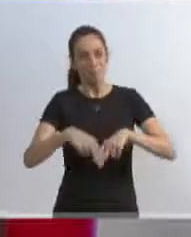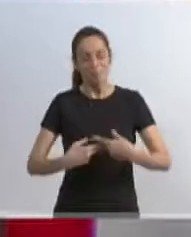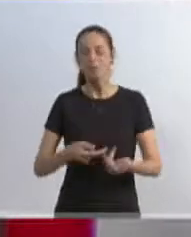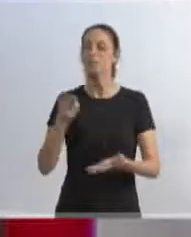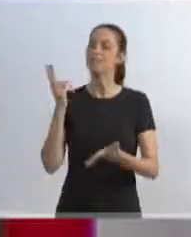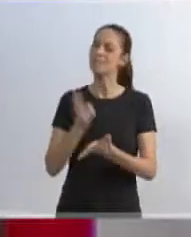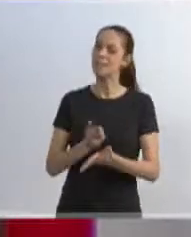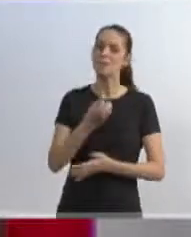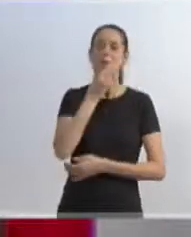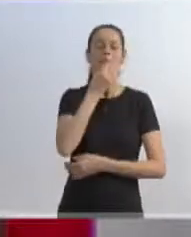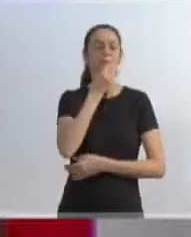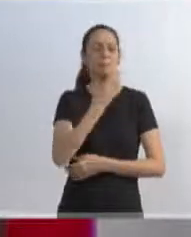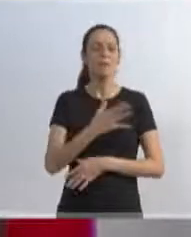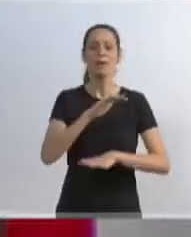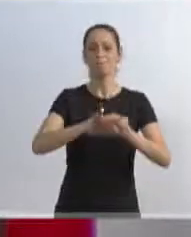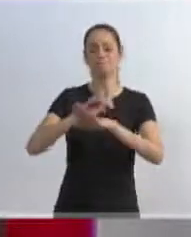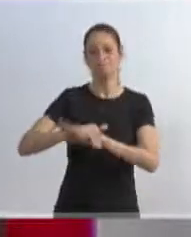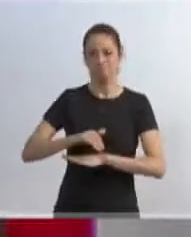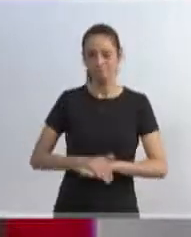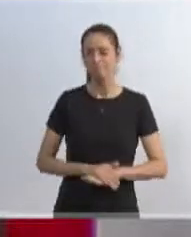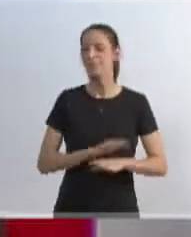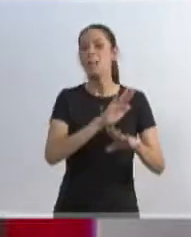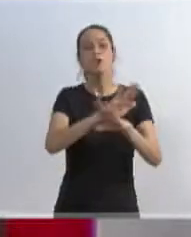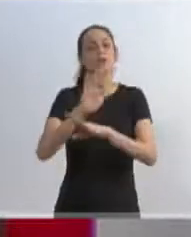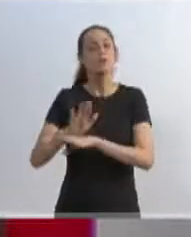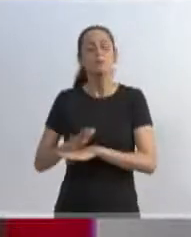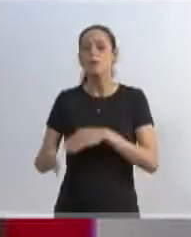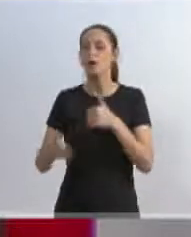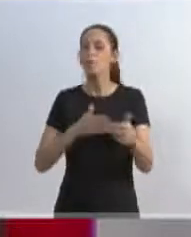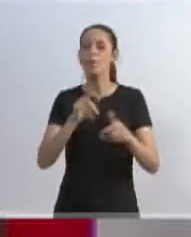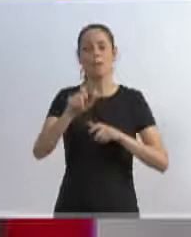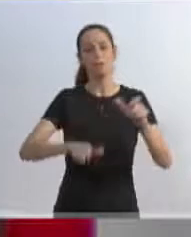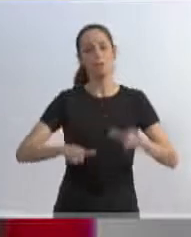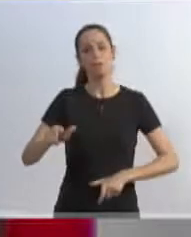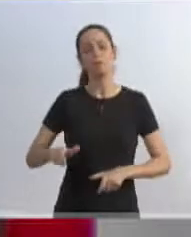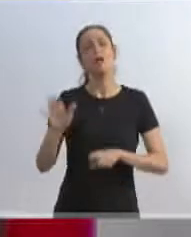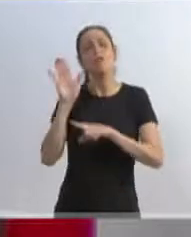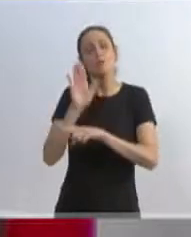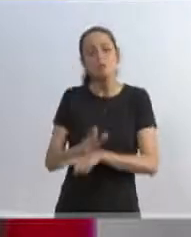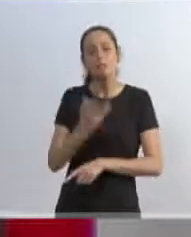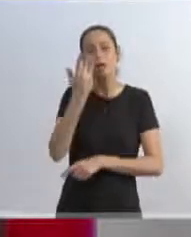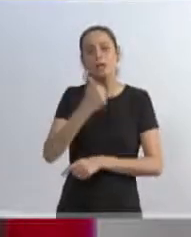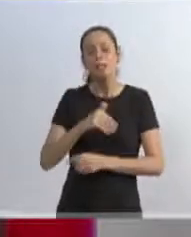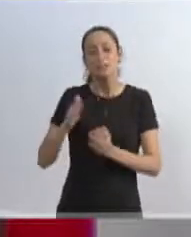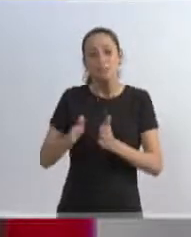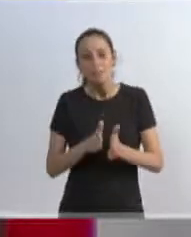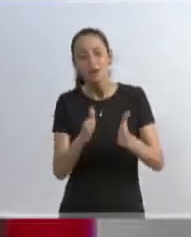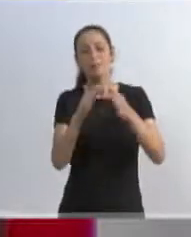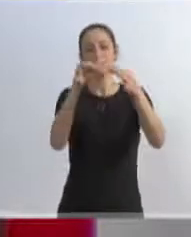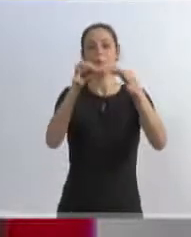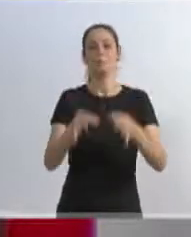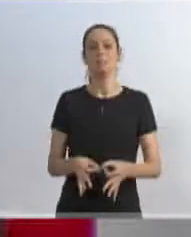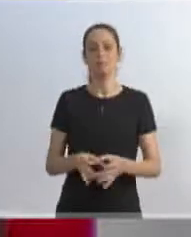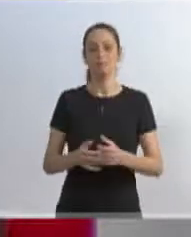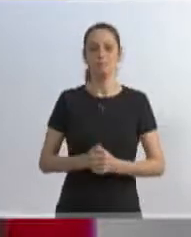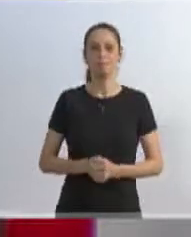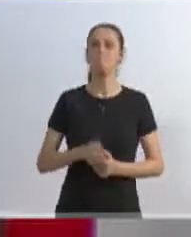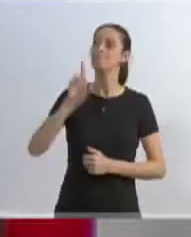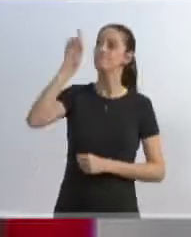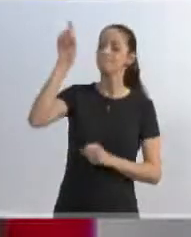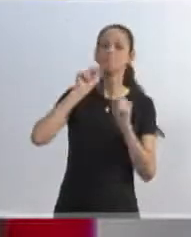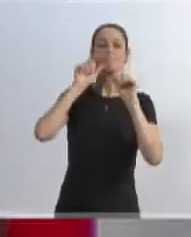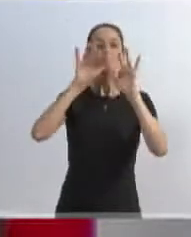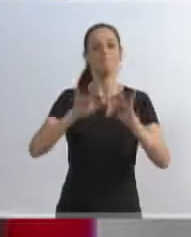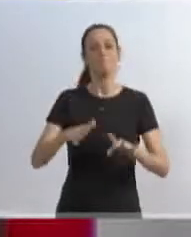bem, não olhe a quem, e contribua para que essas crianças possam estar no caminho certo junto com seus pais. E que Deus abençoe a